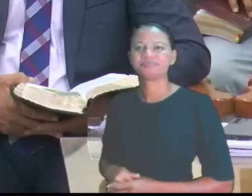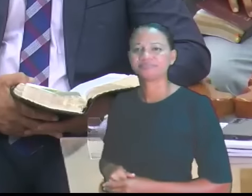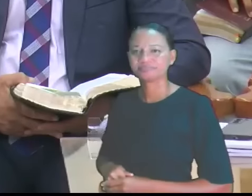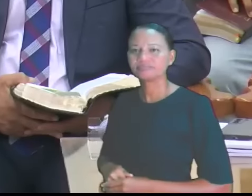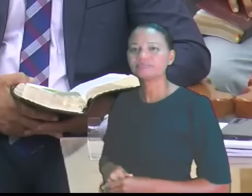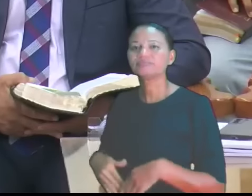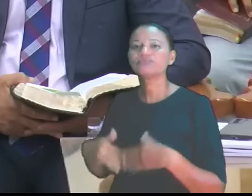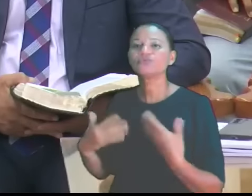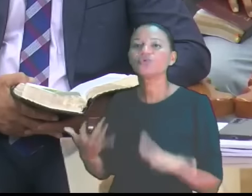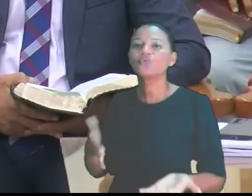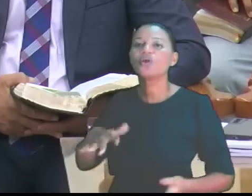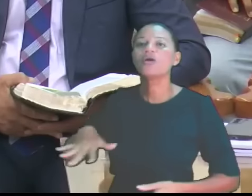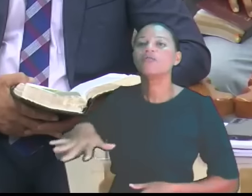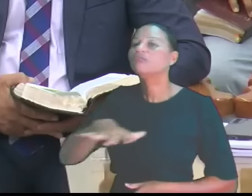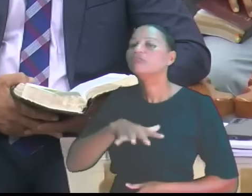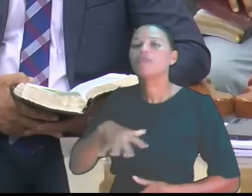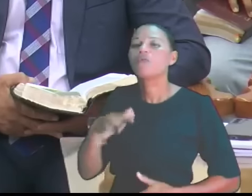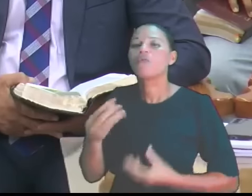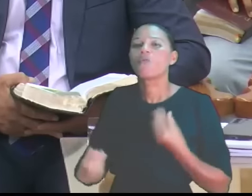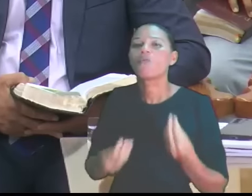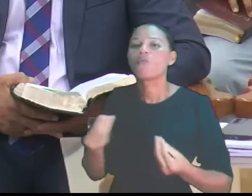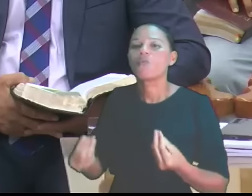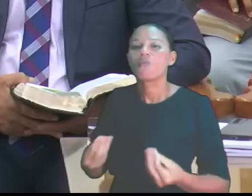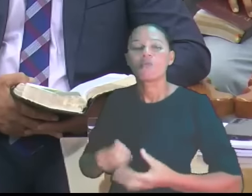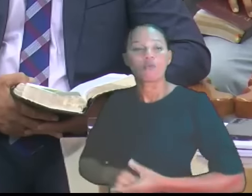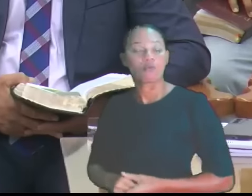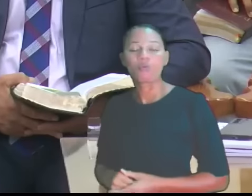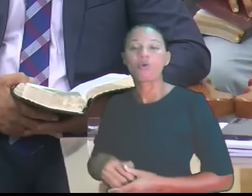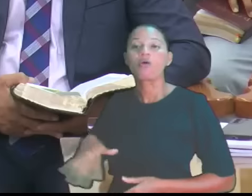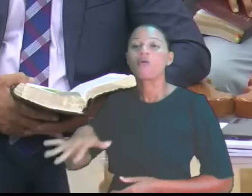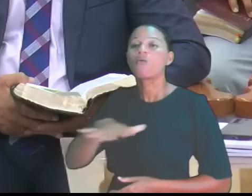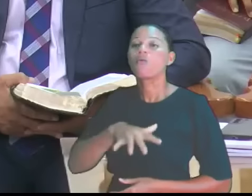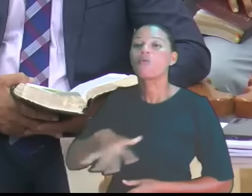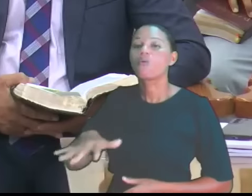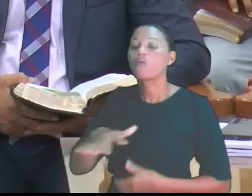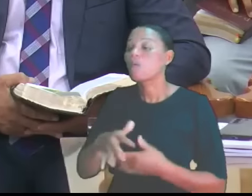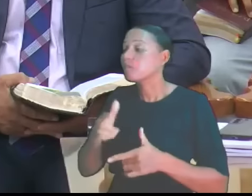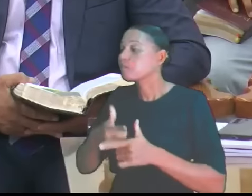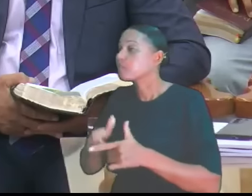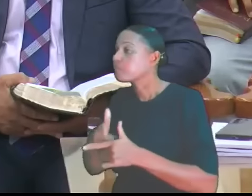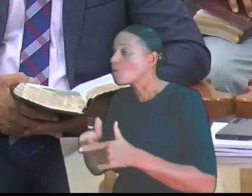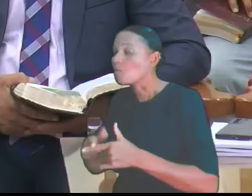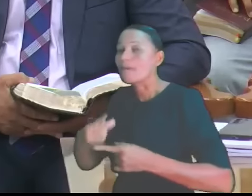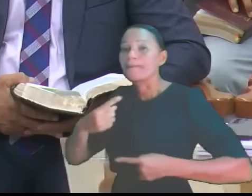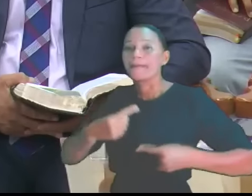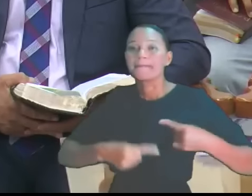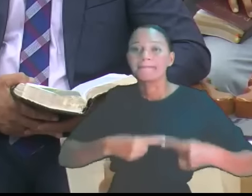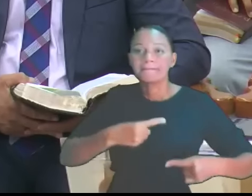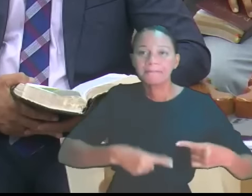Qual é o cenário? O cenário é um problema político